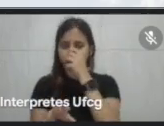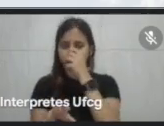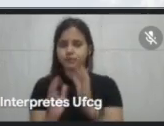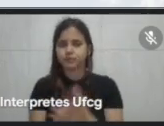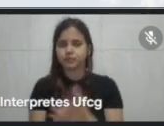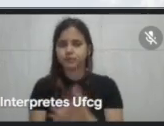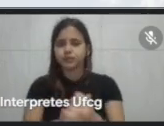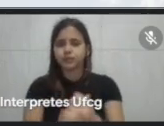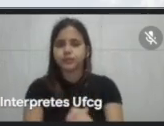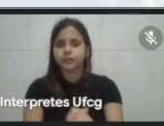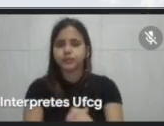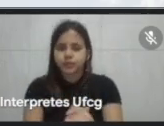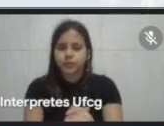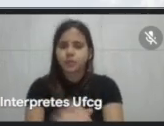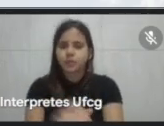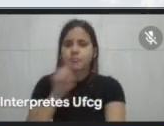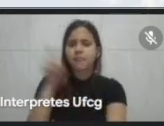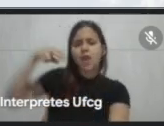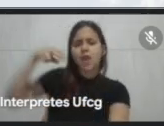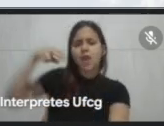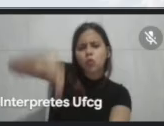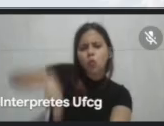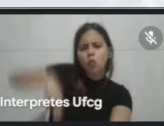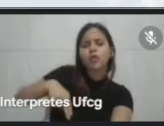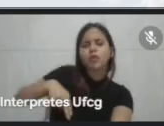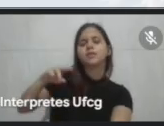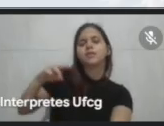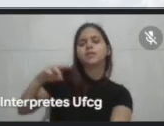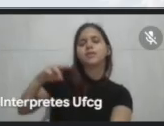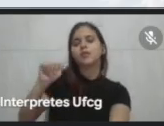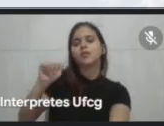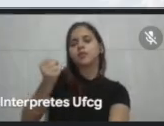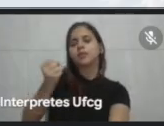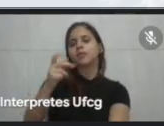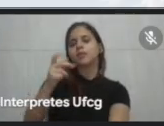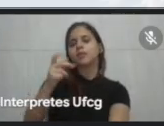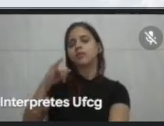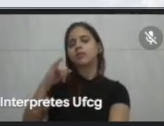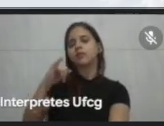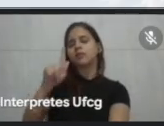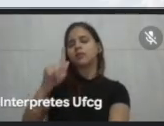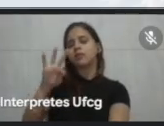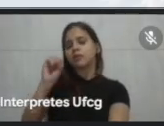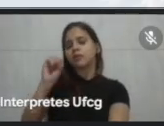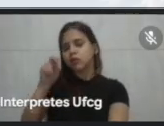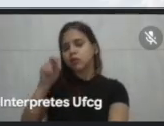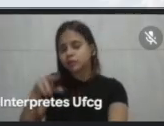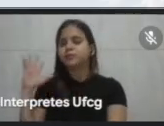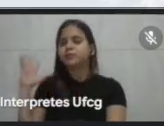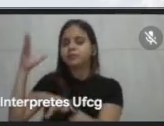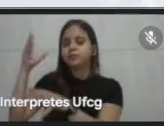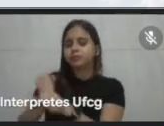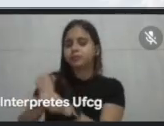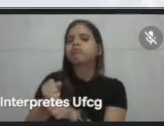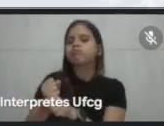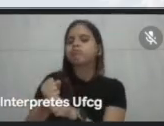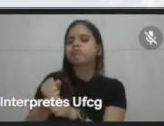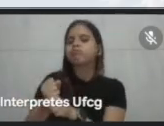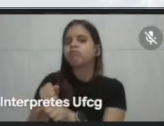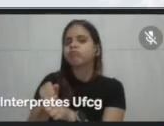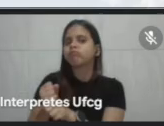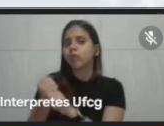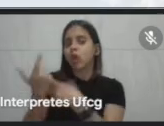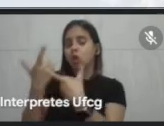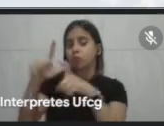que é a região lá no nortezinho de Washington. Aqui vocês podem ver, por exemplo, que os resultados das acurácias elas foram bem maiores do que para Campina